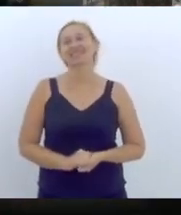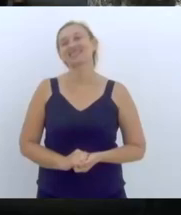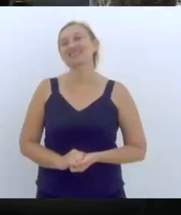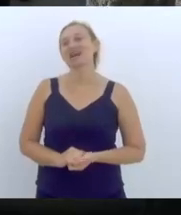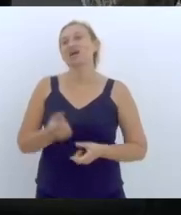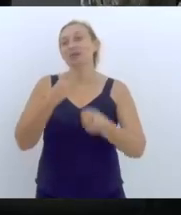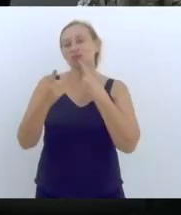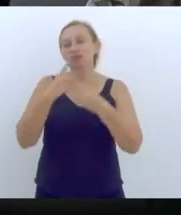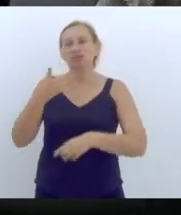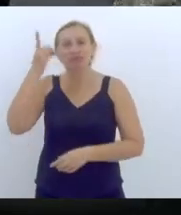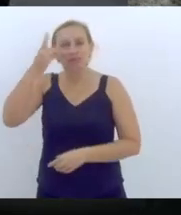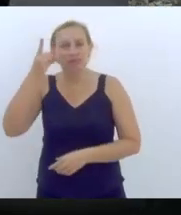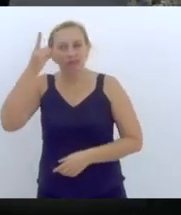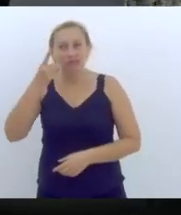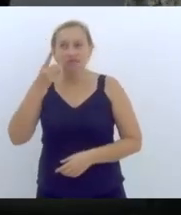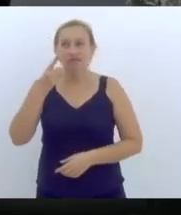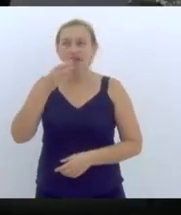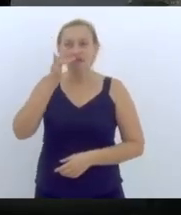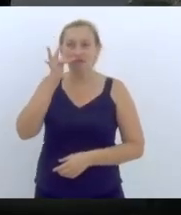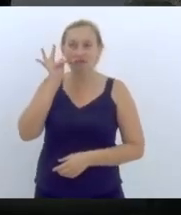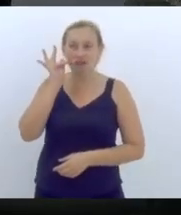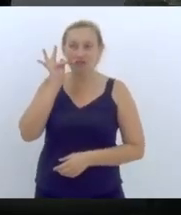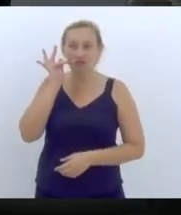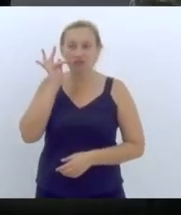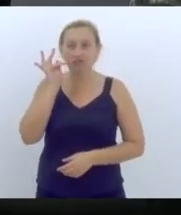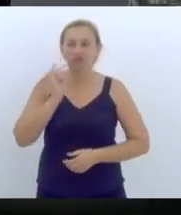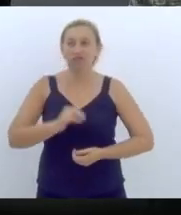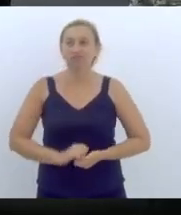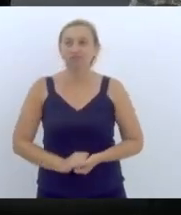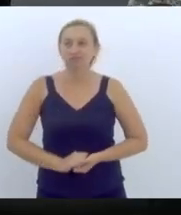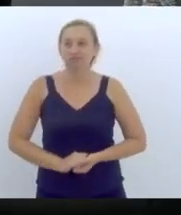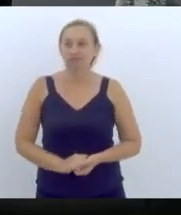Para discutir, deputado Flávio Serafini.